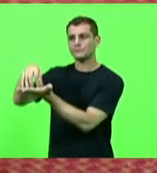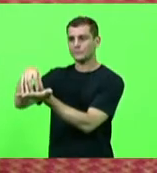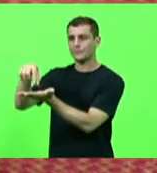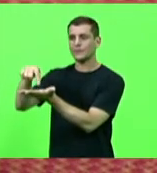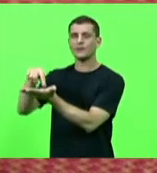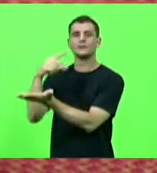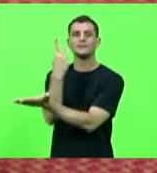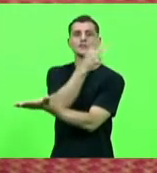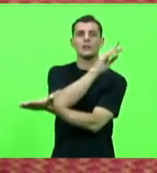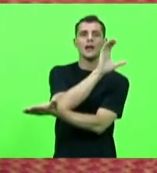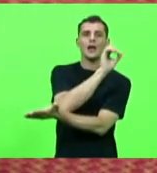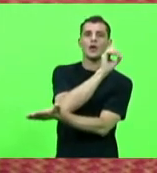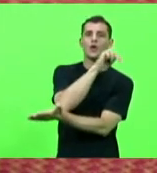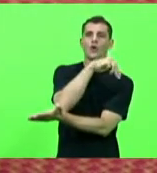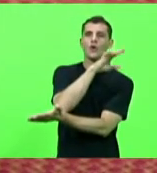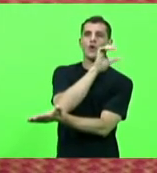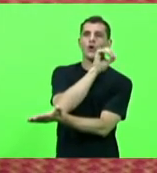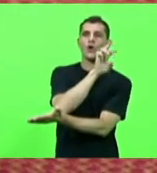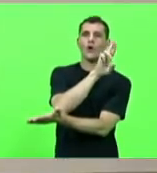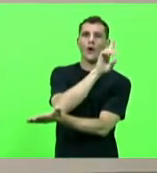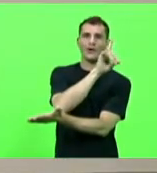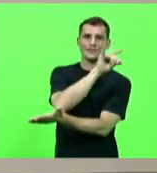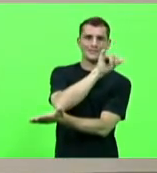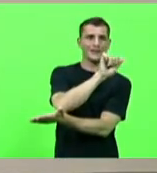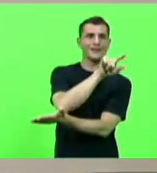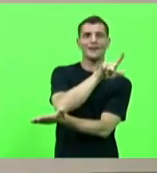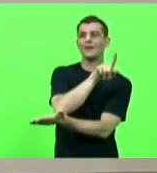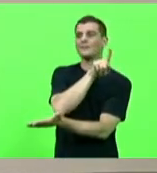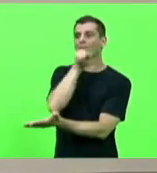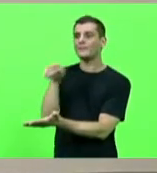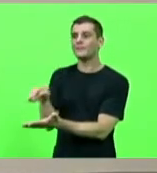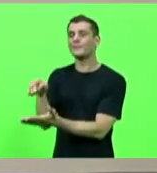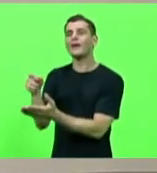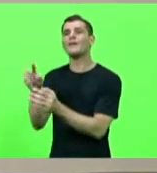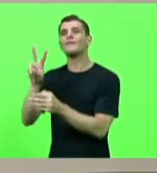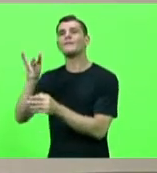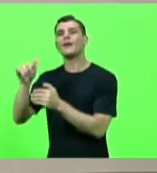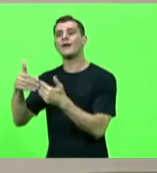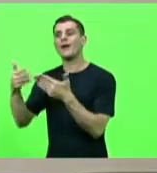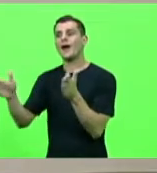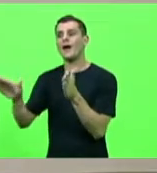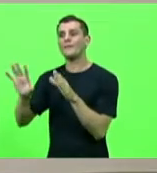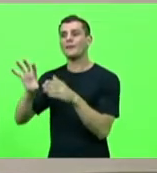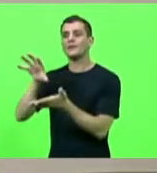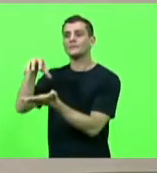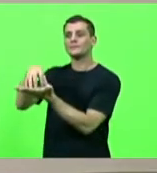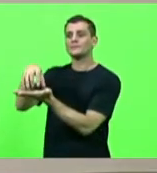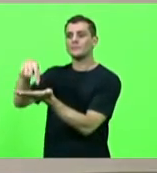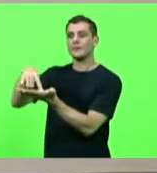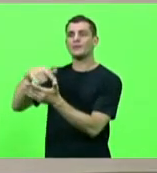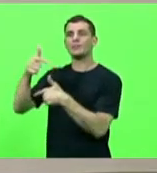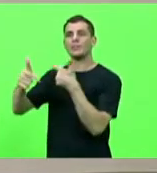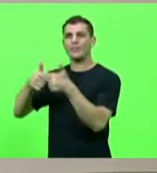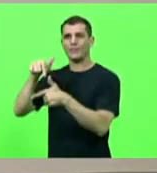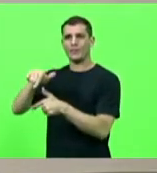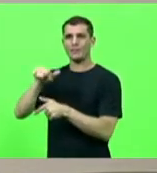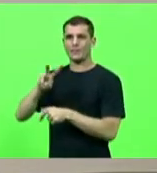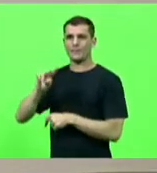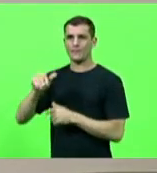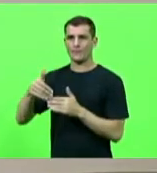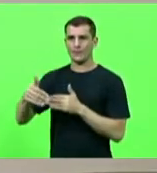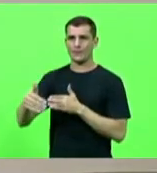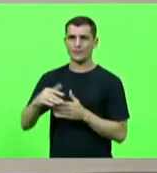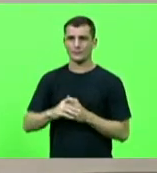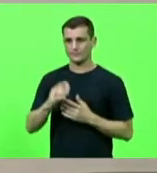terem visitado o plenário aqui, sejam bem-vindos. Muito obrigado, deputado Nilson, feito o seu registro. Também pediu a palavra o